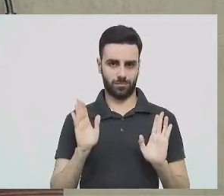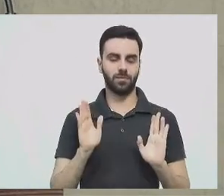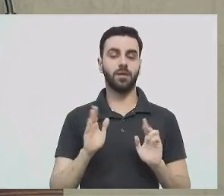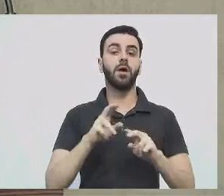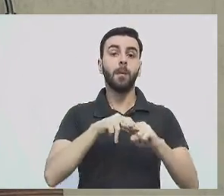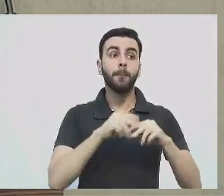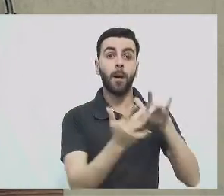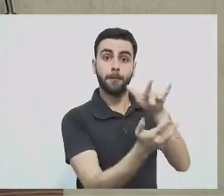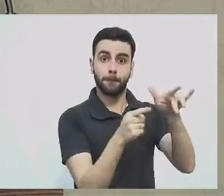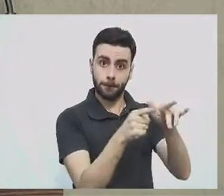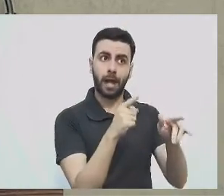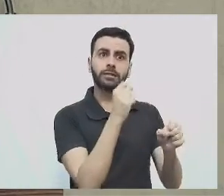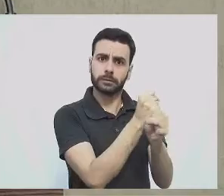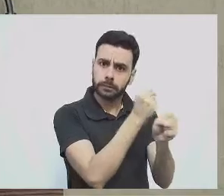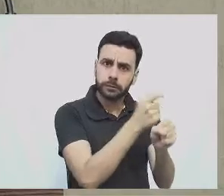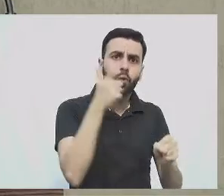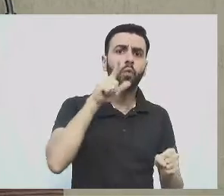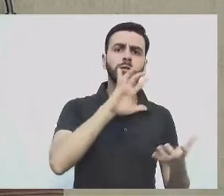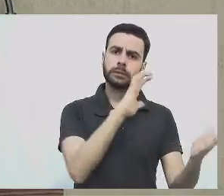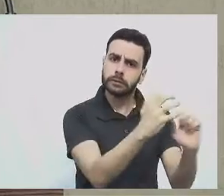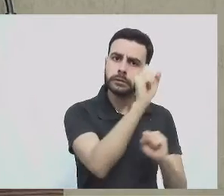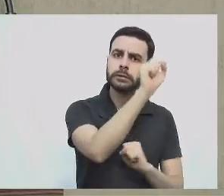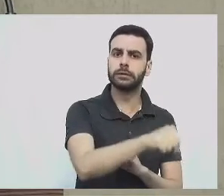a praça foi feita? Sim.